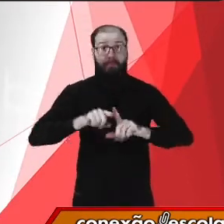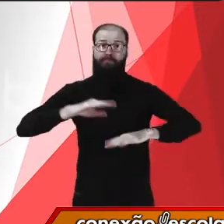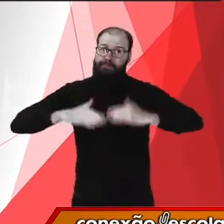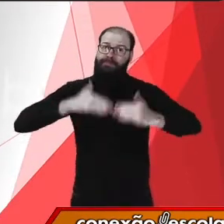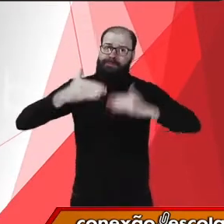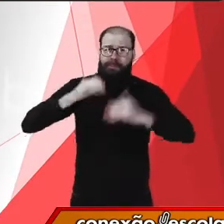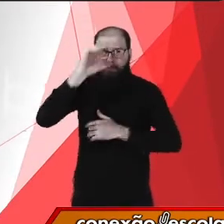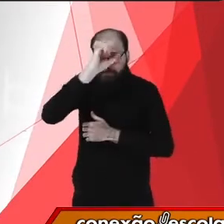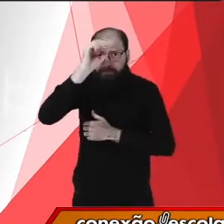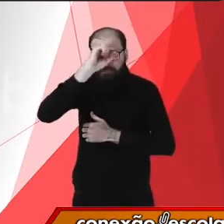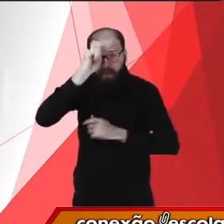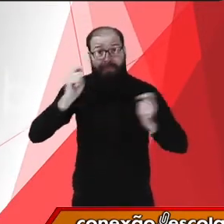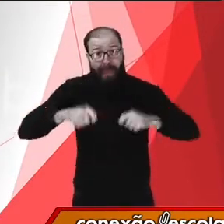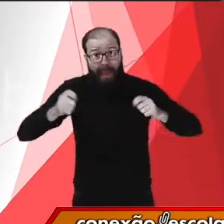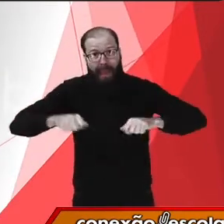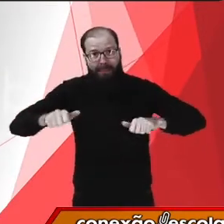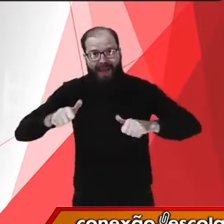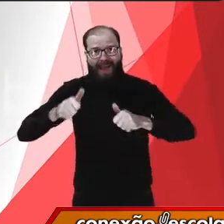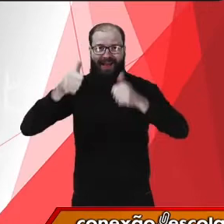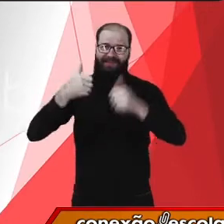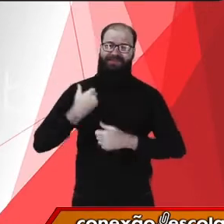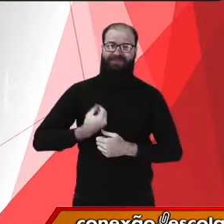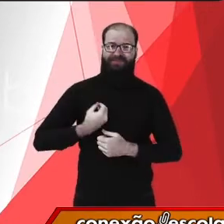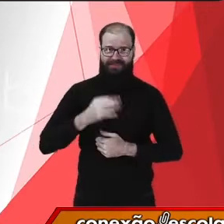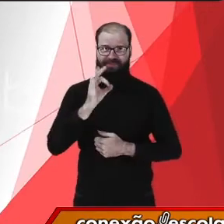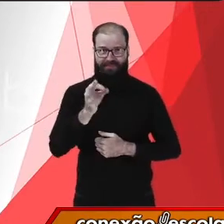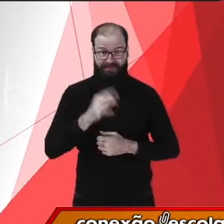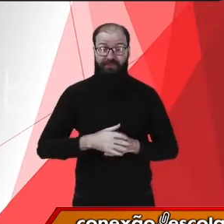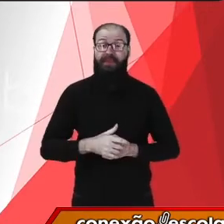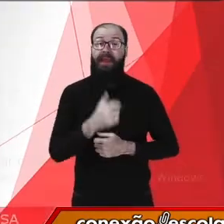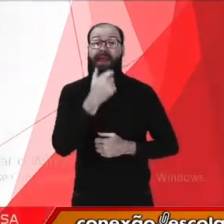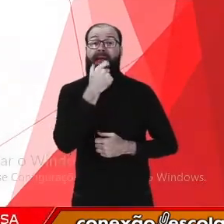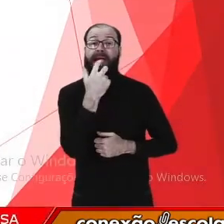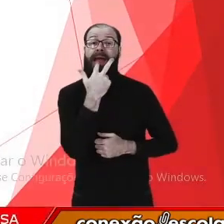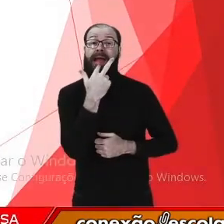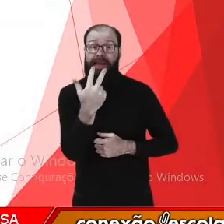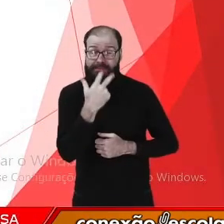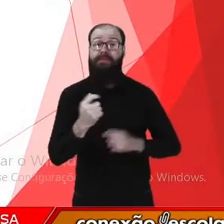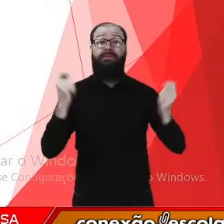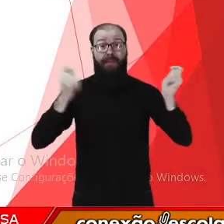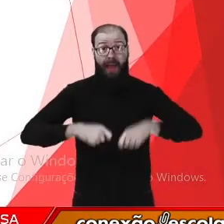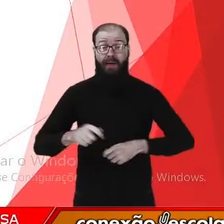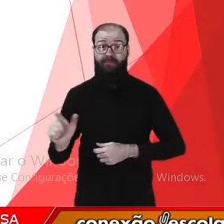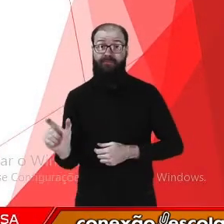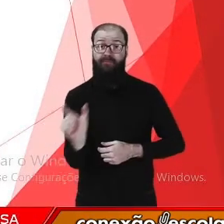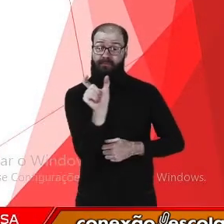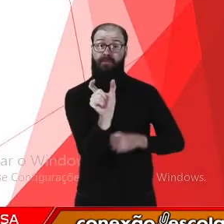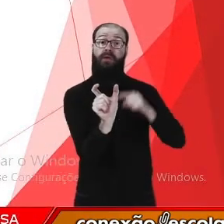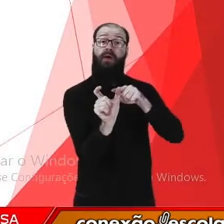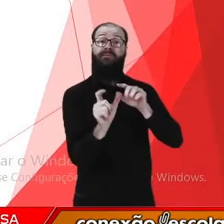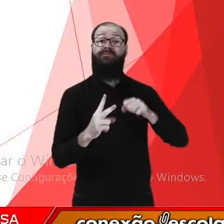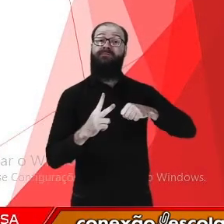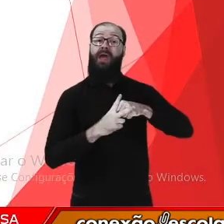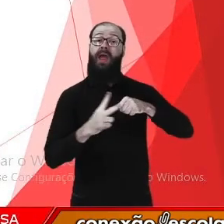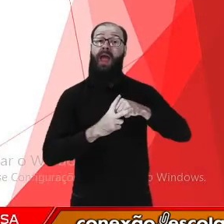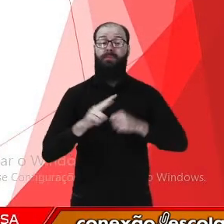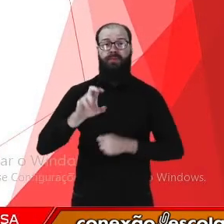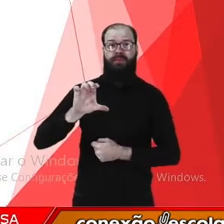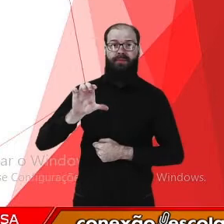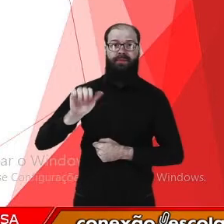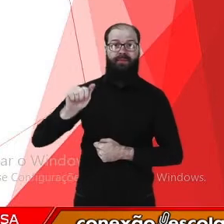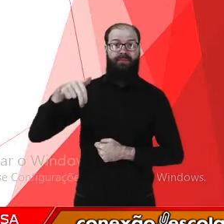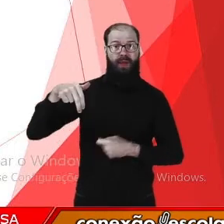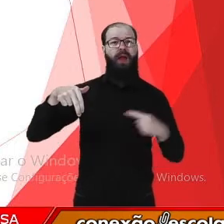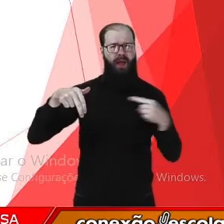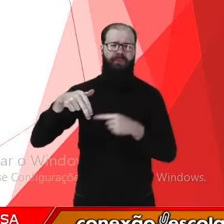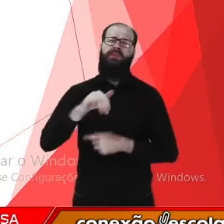Em inglês, a gente pode retratar e exemplificar com este verbo aqui, can, né? Então vamos lá